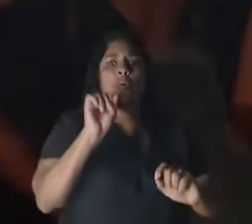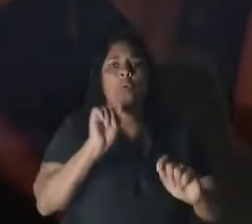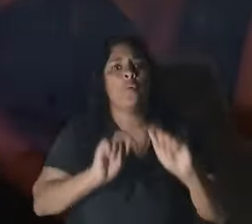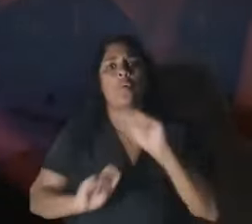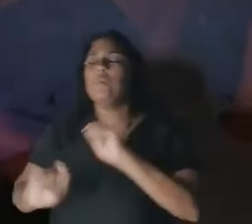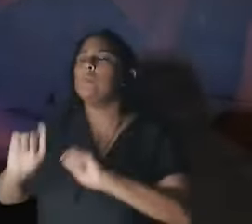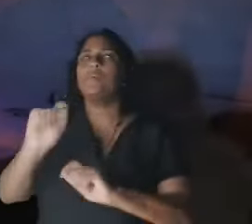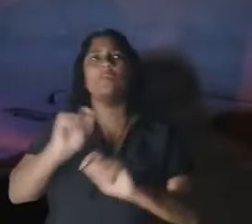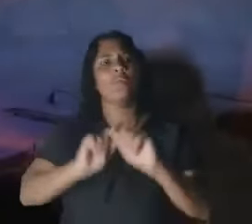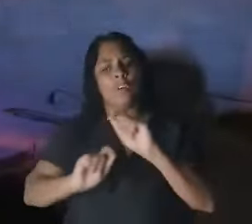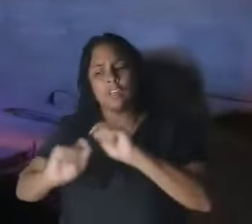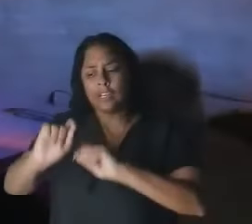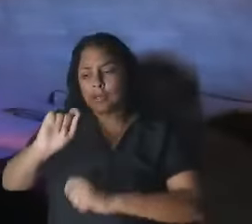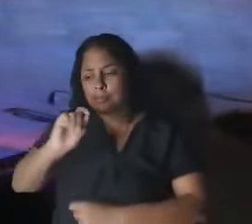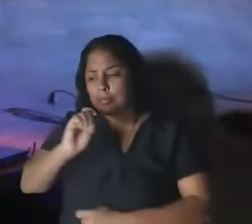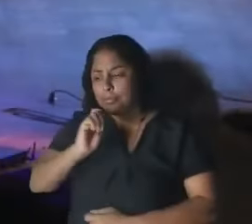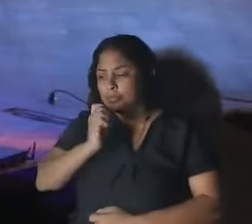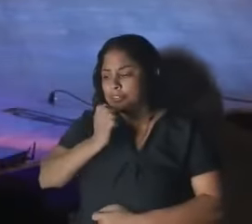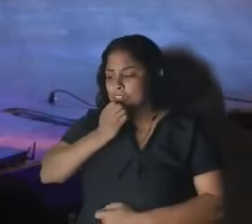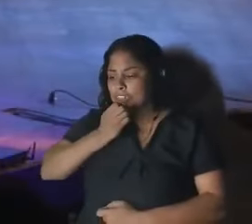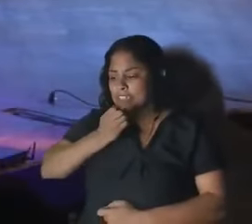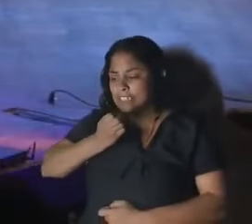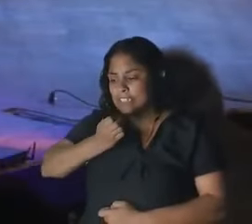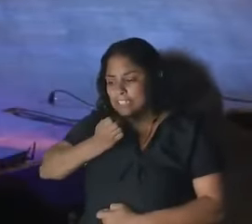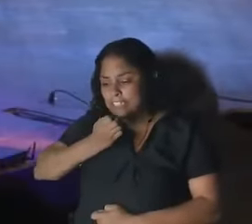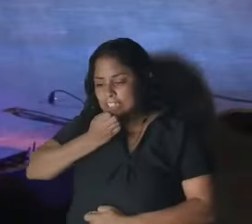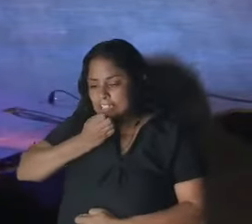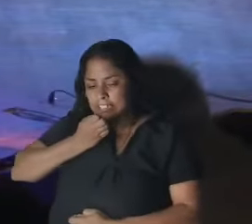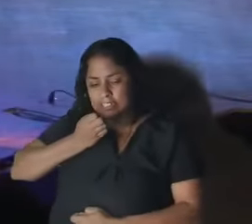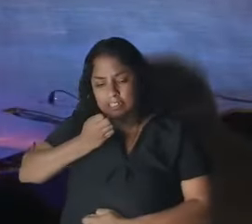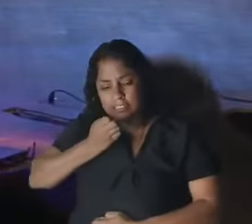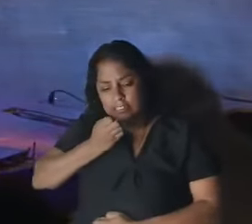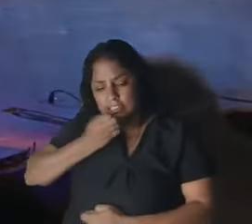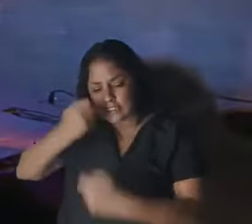Razão teria pra que